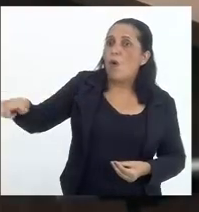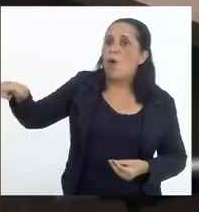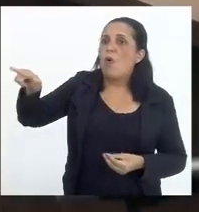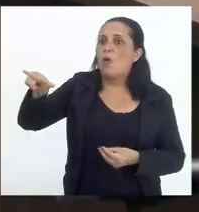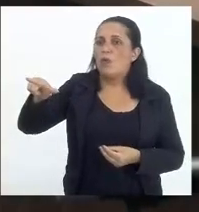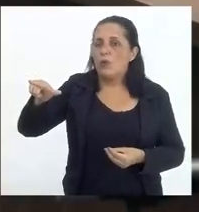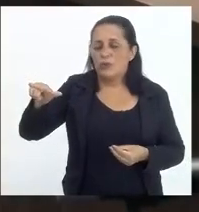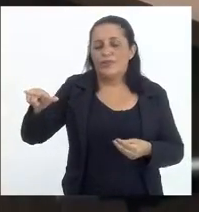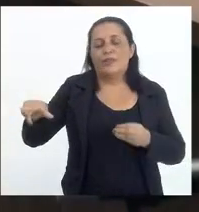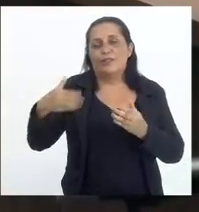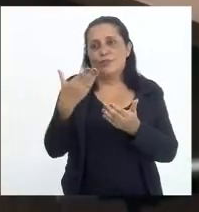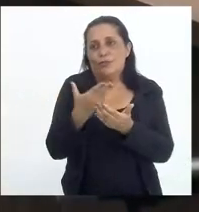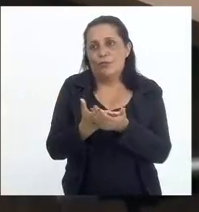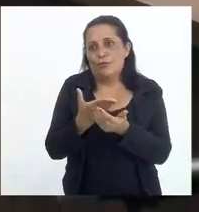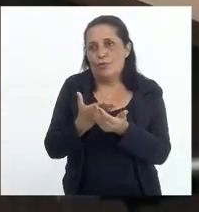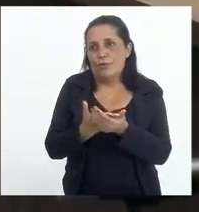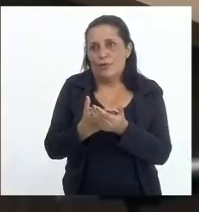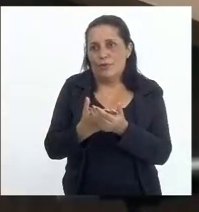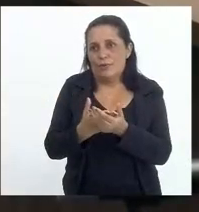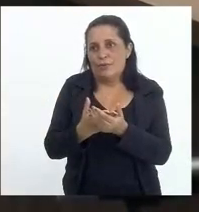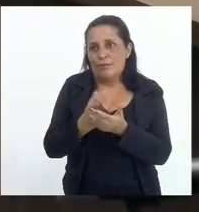para outra agremiação